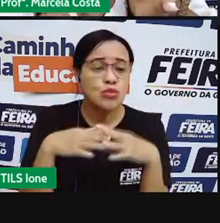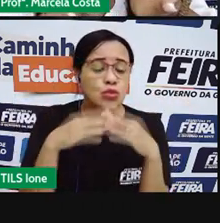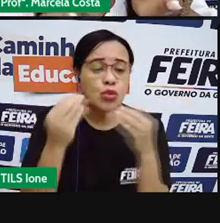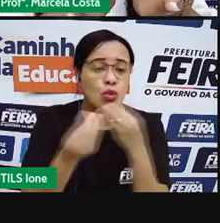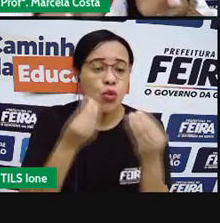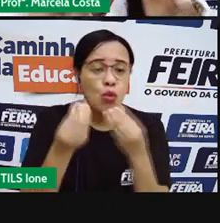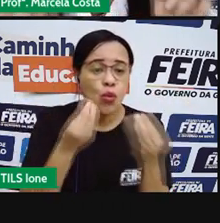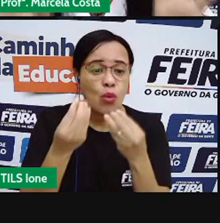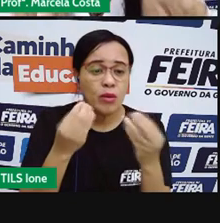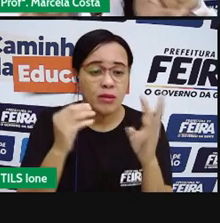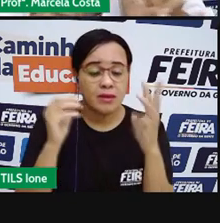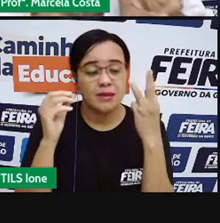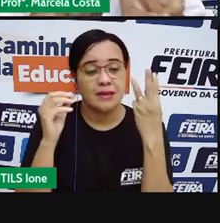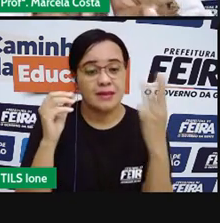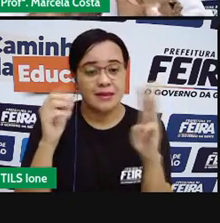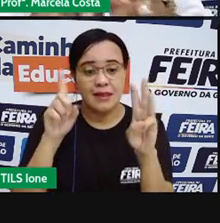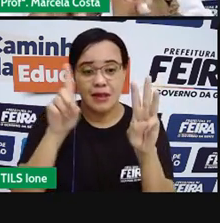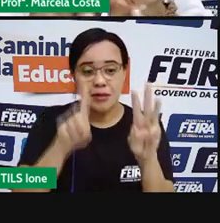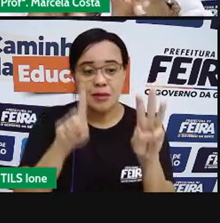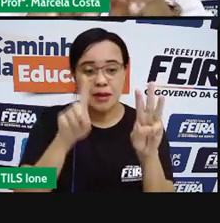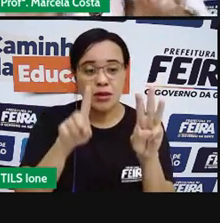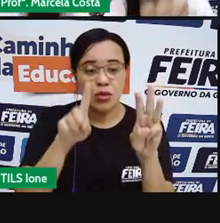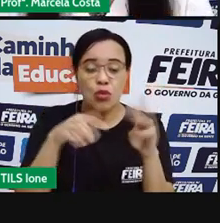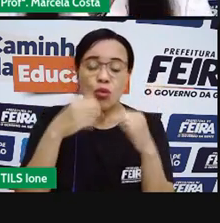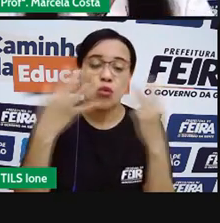ficou? Ó,